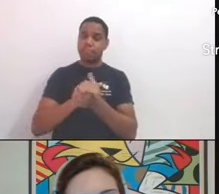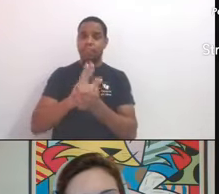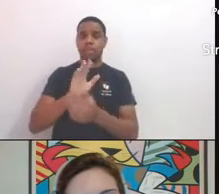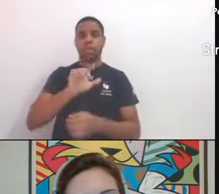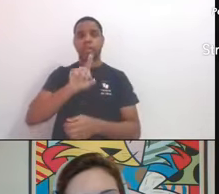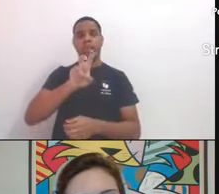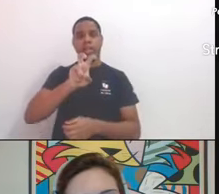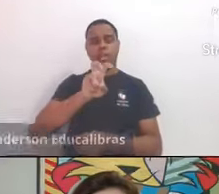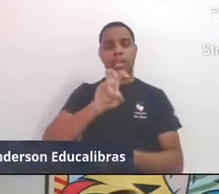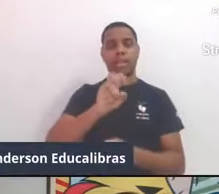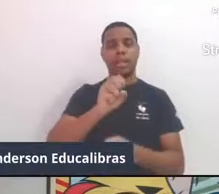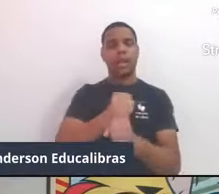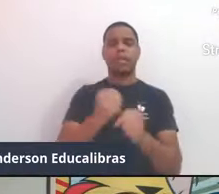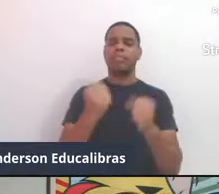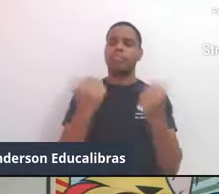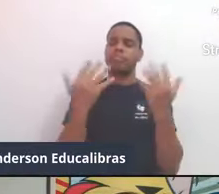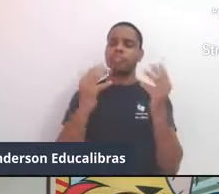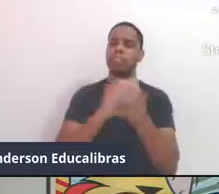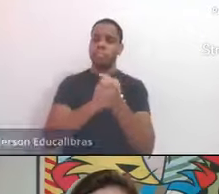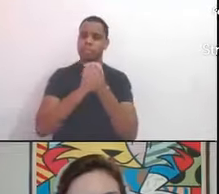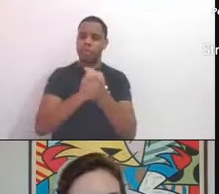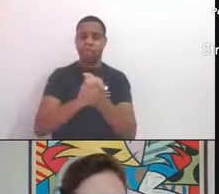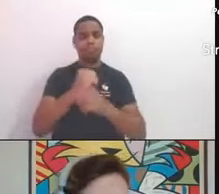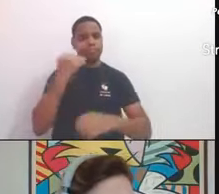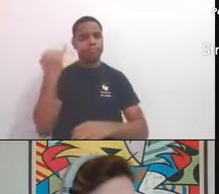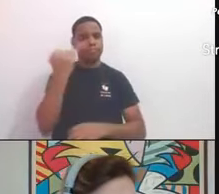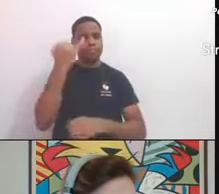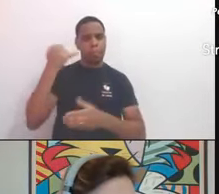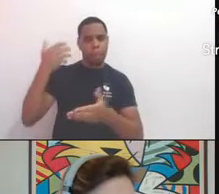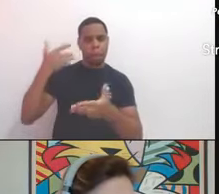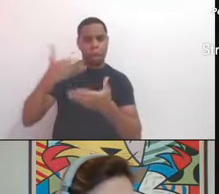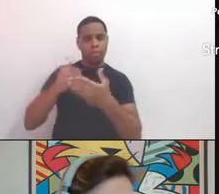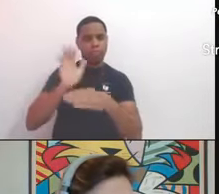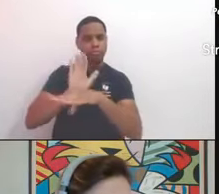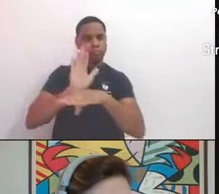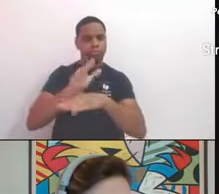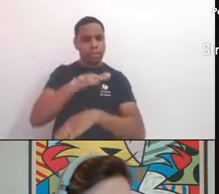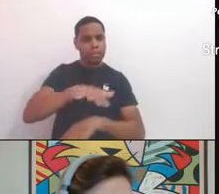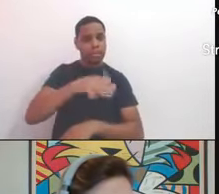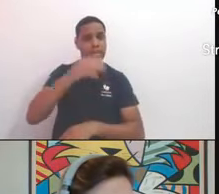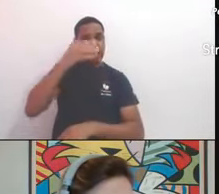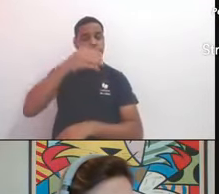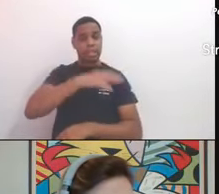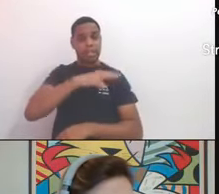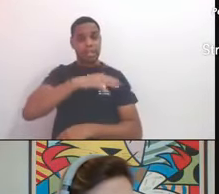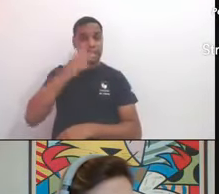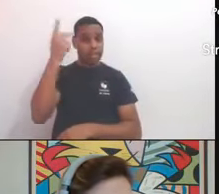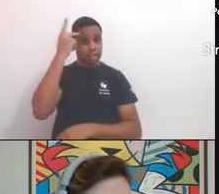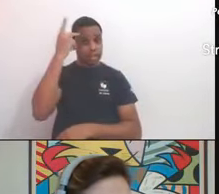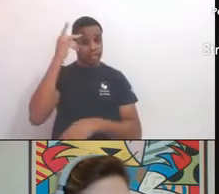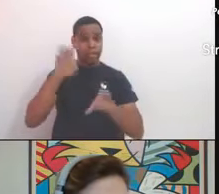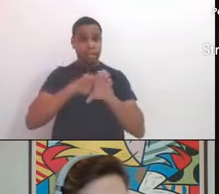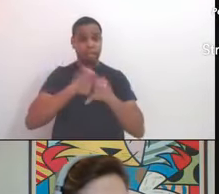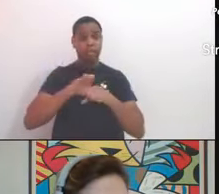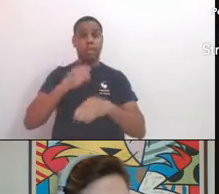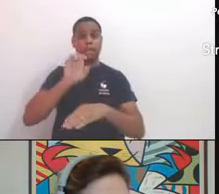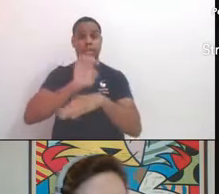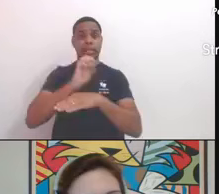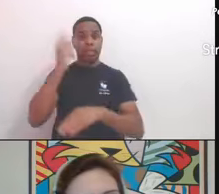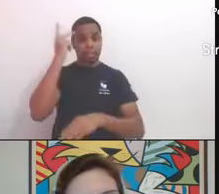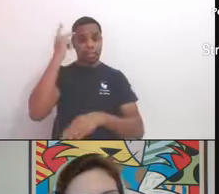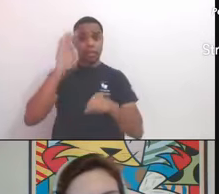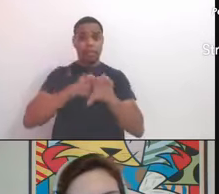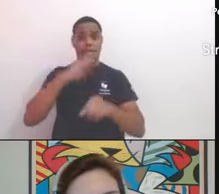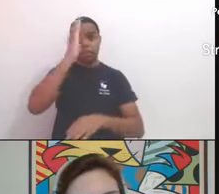anos de existência e pela importância que significa para a cidade de São Paulo, para o Estado, para o Brasil inteiro,